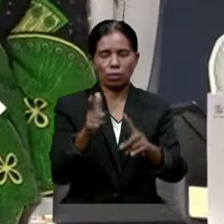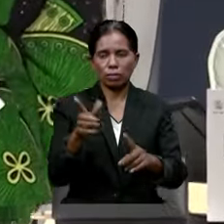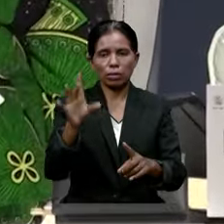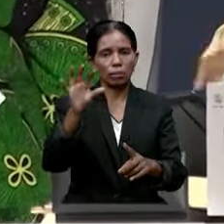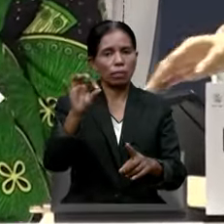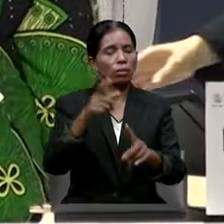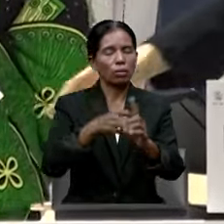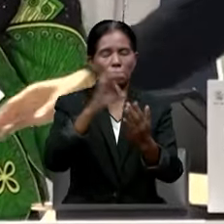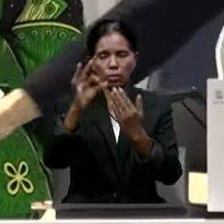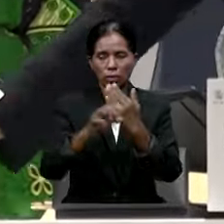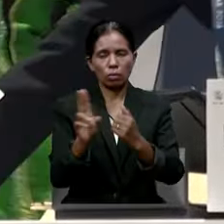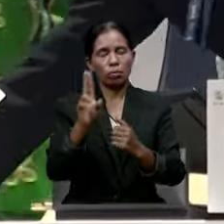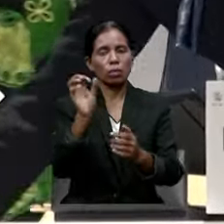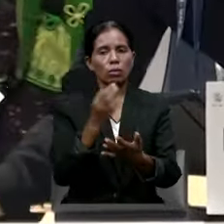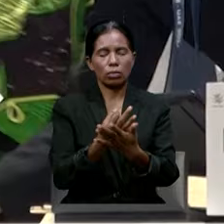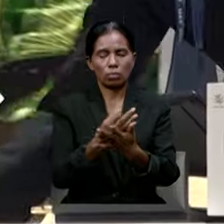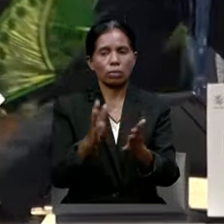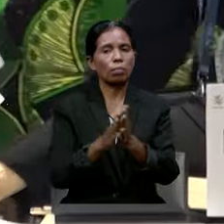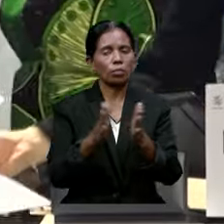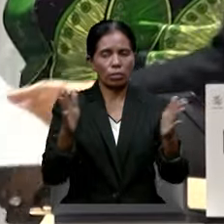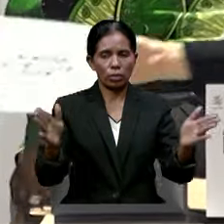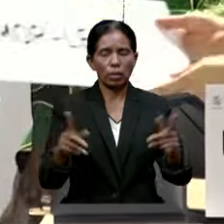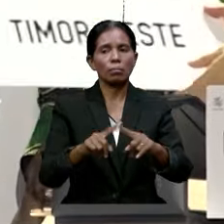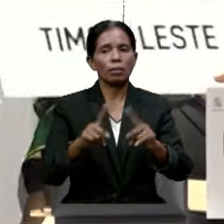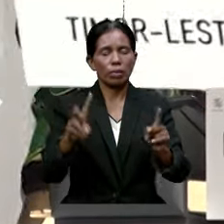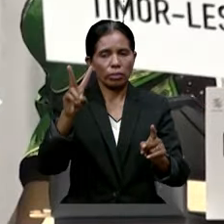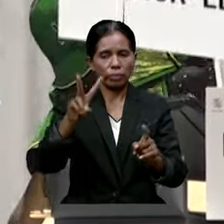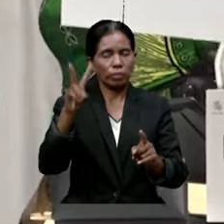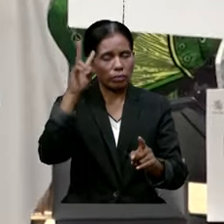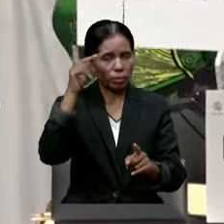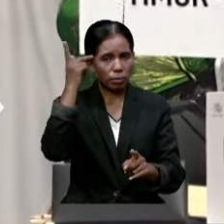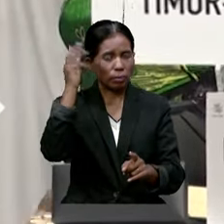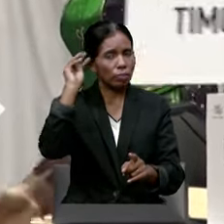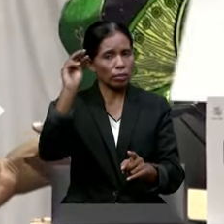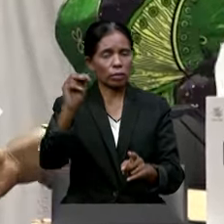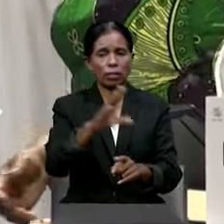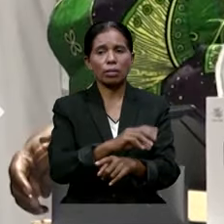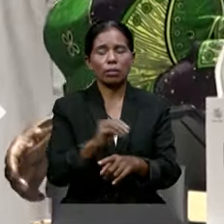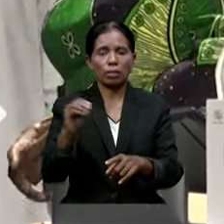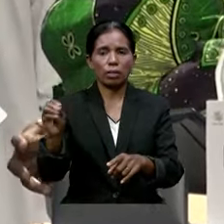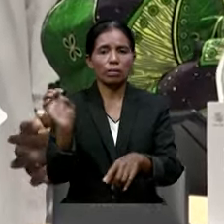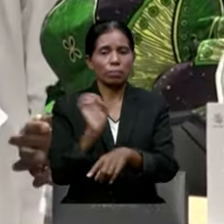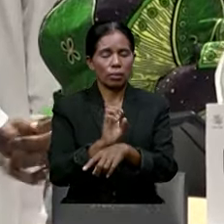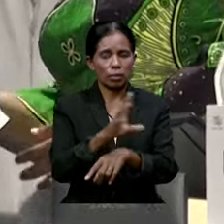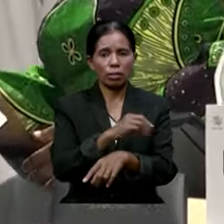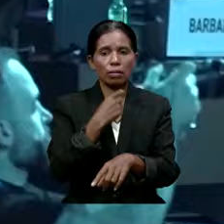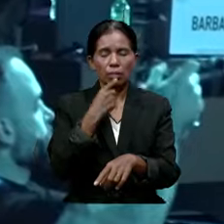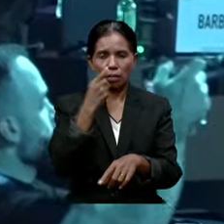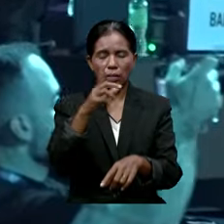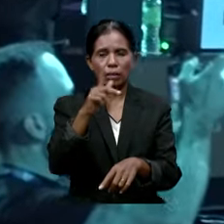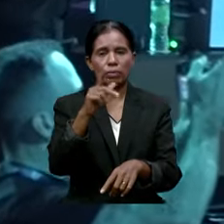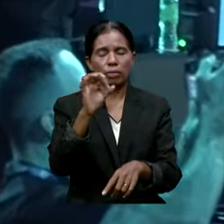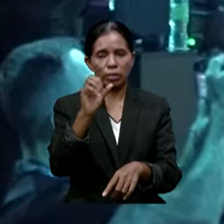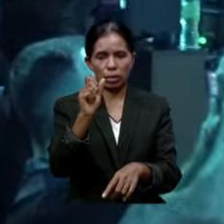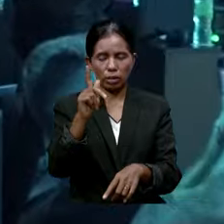fevereiro, considera gasto orçamento Macas. Mais bem, vice-primeiro-ministro, no ministro coordenador assunto econômico, no ministro turismo e no ambiente,